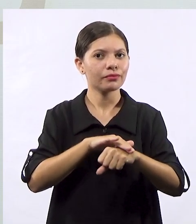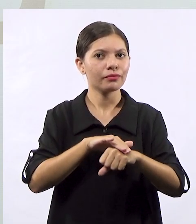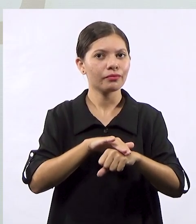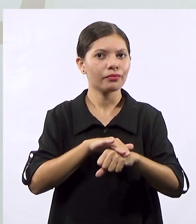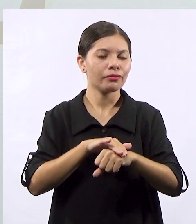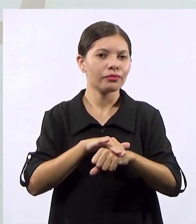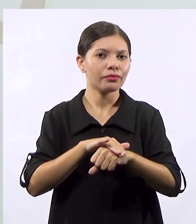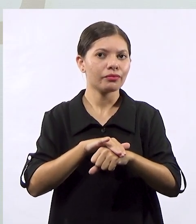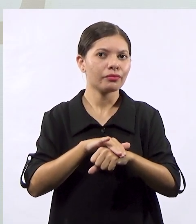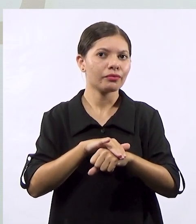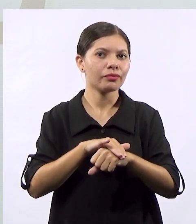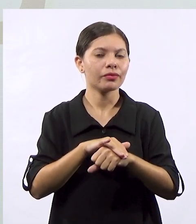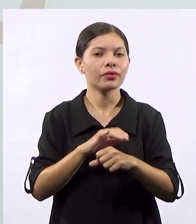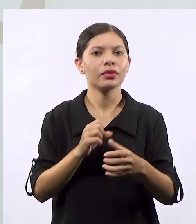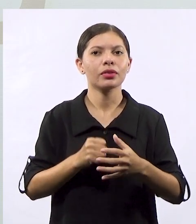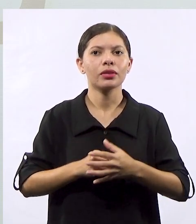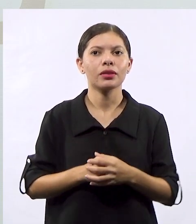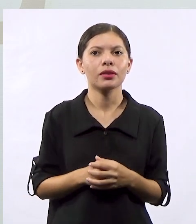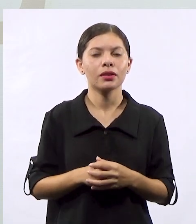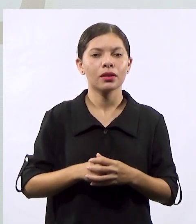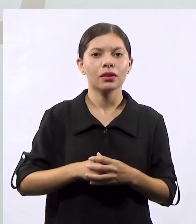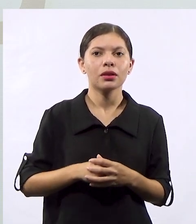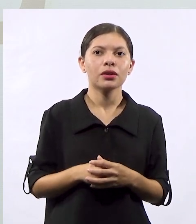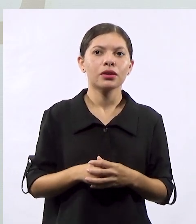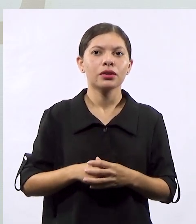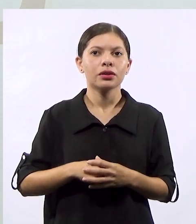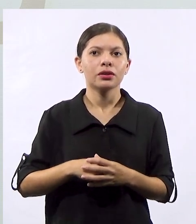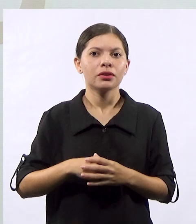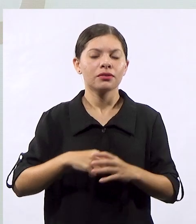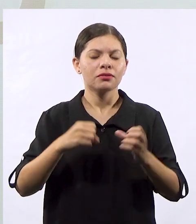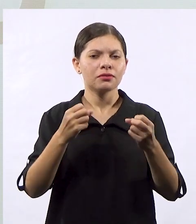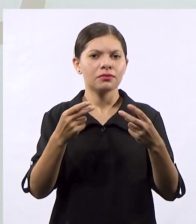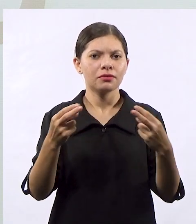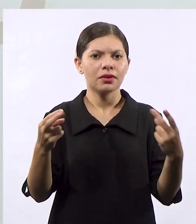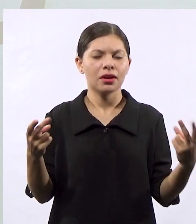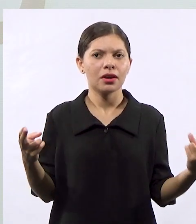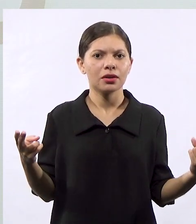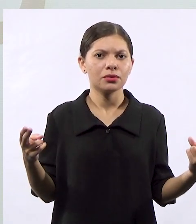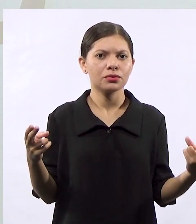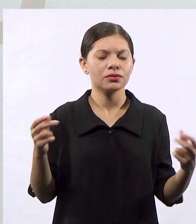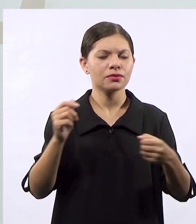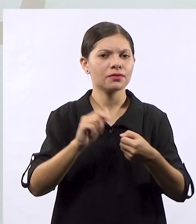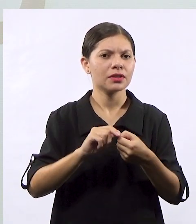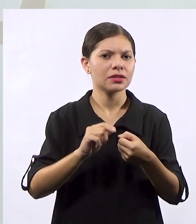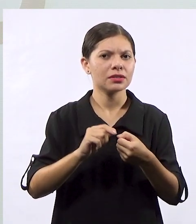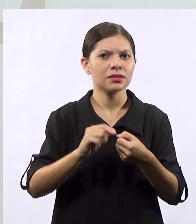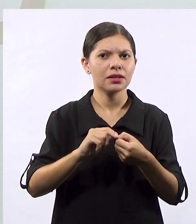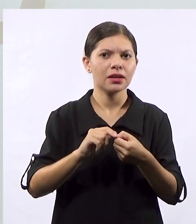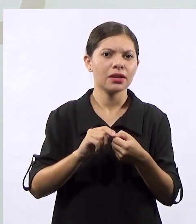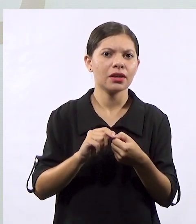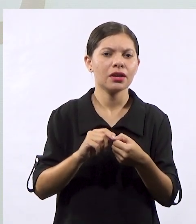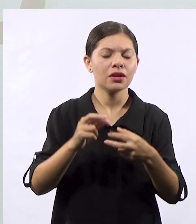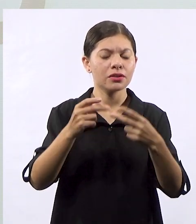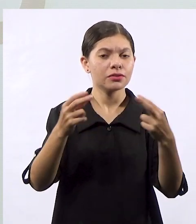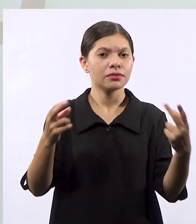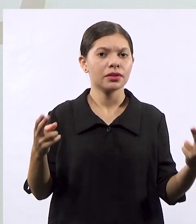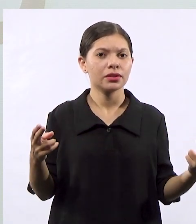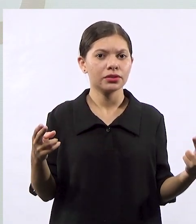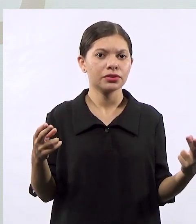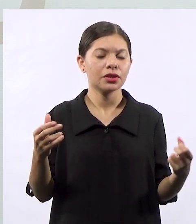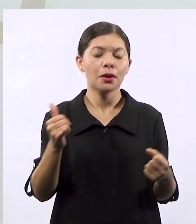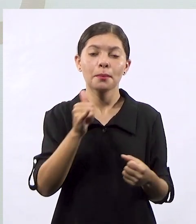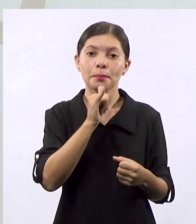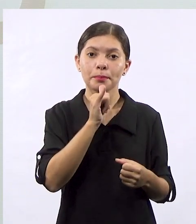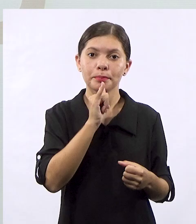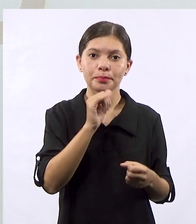de oferta. Forma significa outro jeito. Forma significa fazer de outro jeito. Então, por